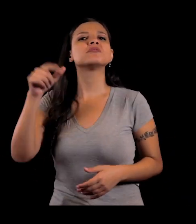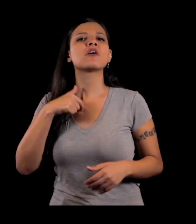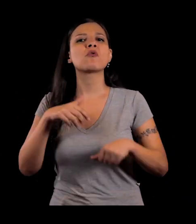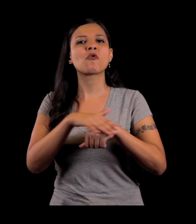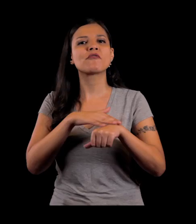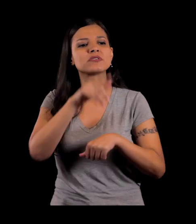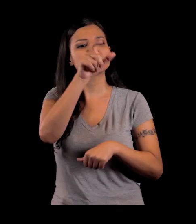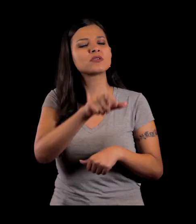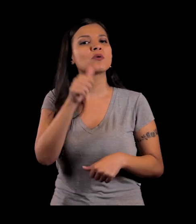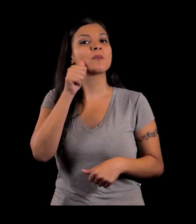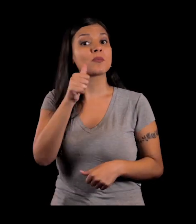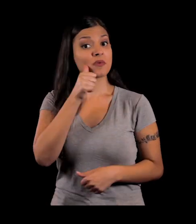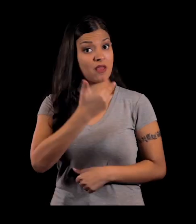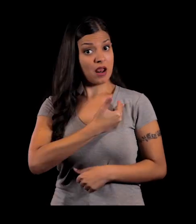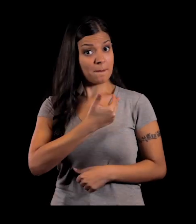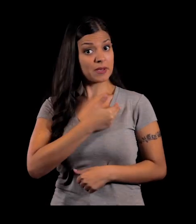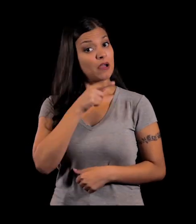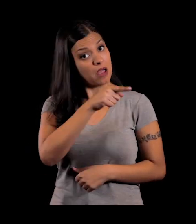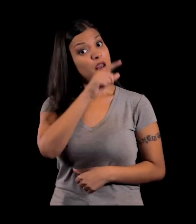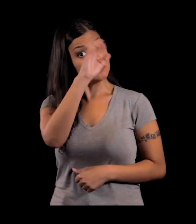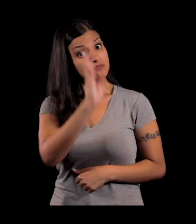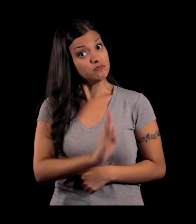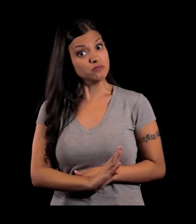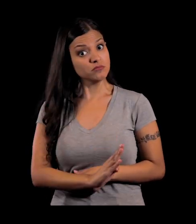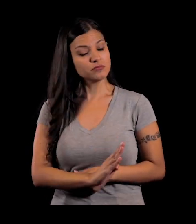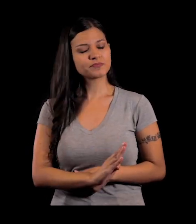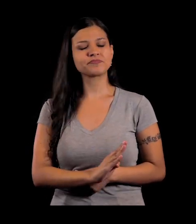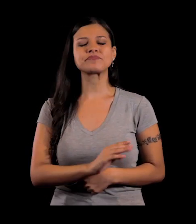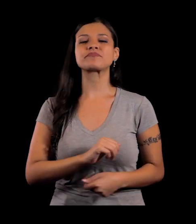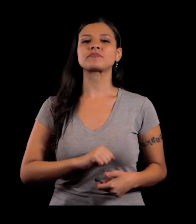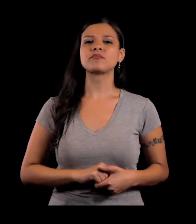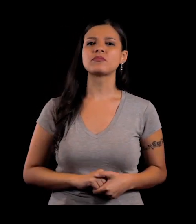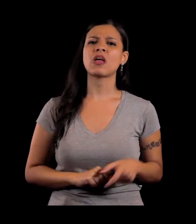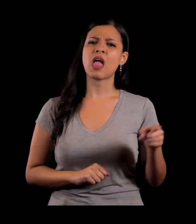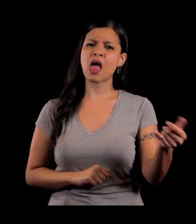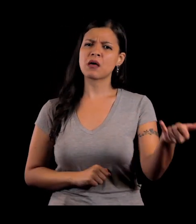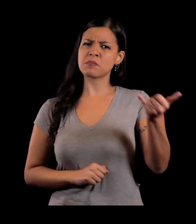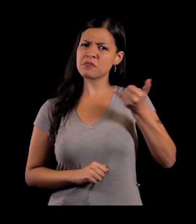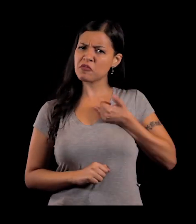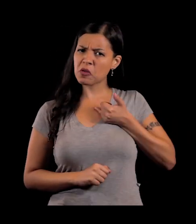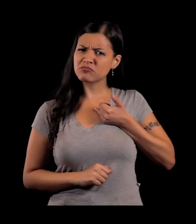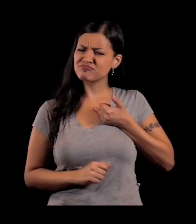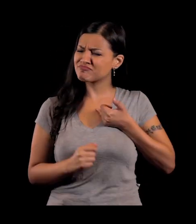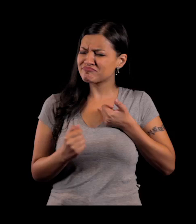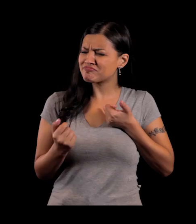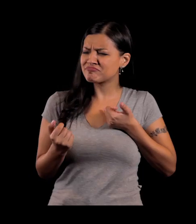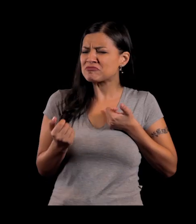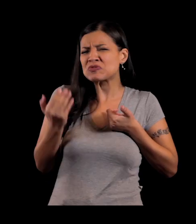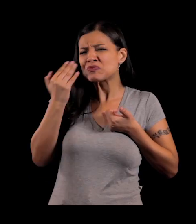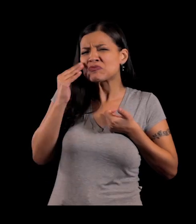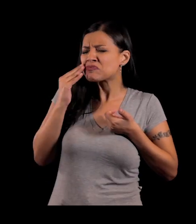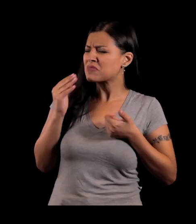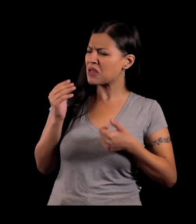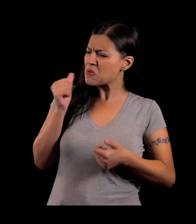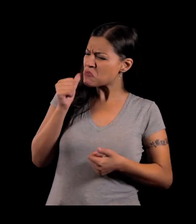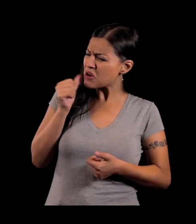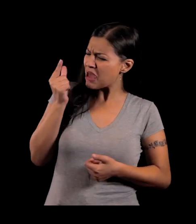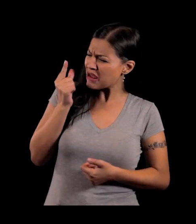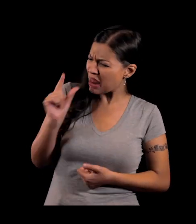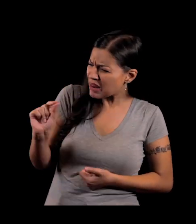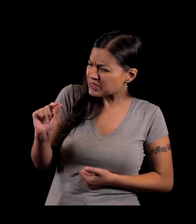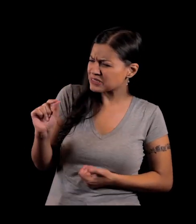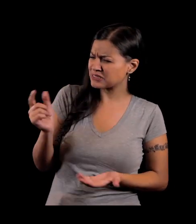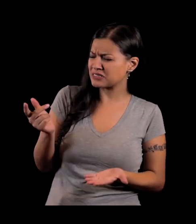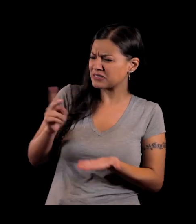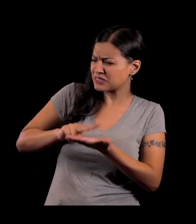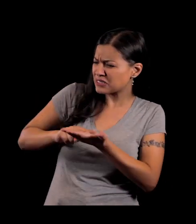amiga aqui, é uma brasileira, ela disse que não entendia muito bem Clarice Lispector. Não